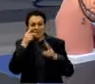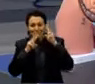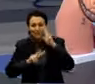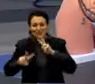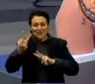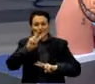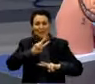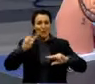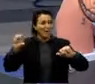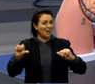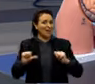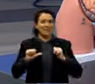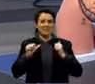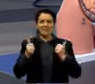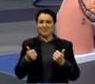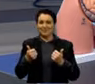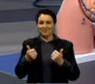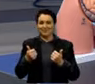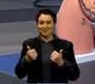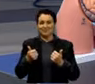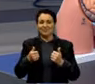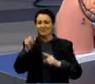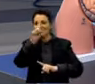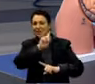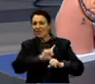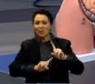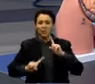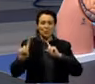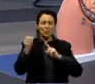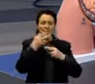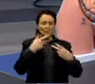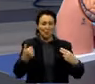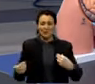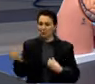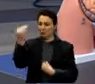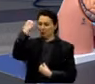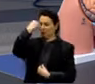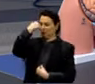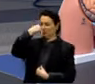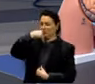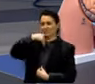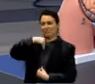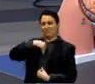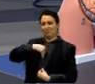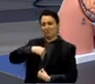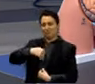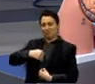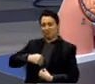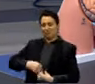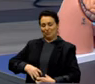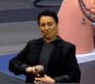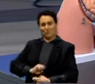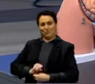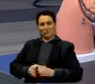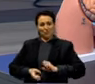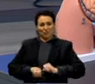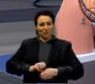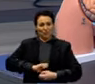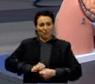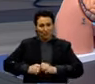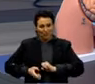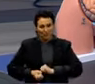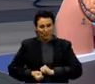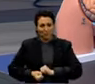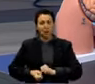melhor algumas partes aí da digestão. Bom, primeiramente, no sistema digestório,